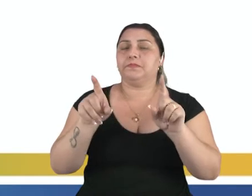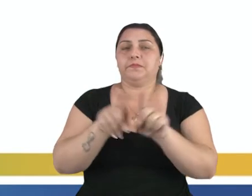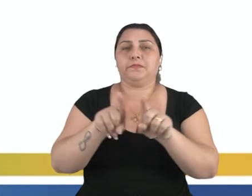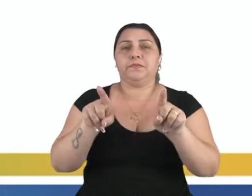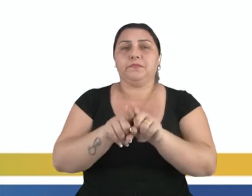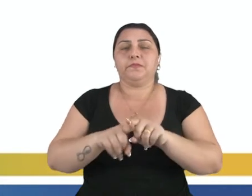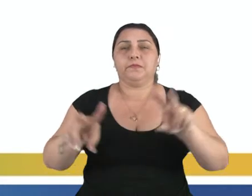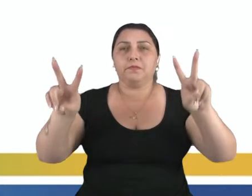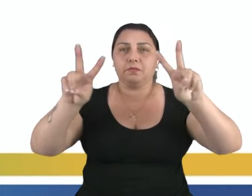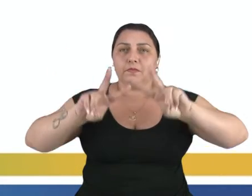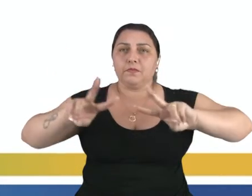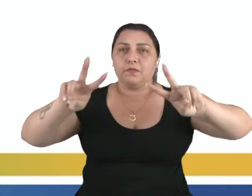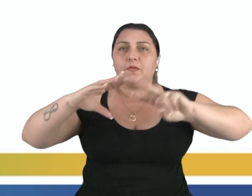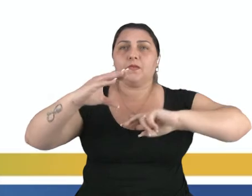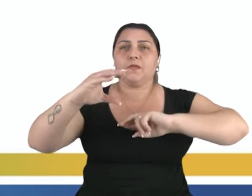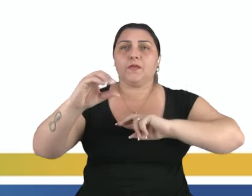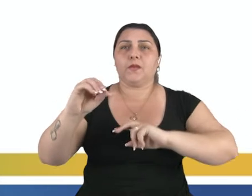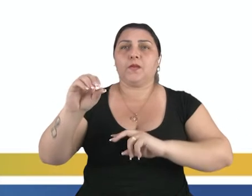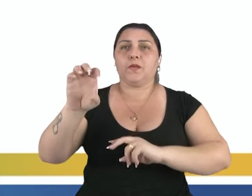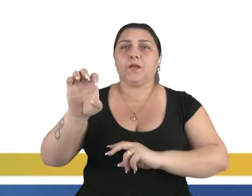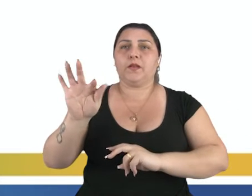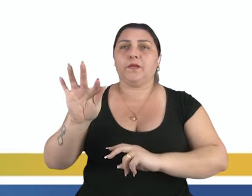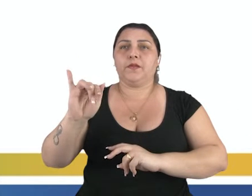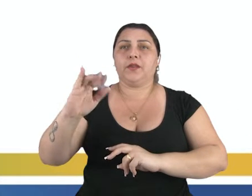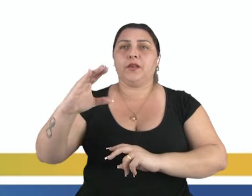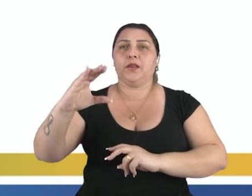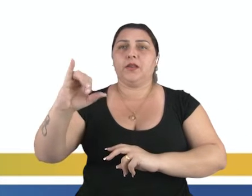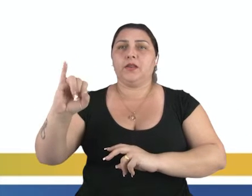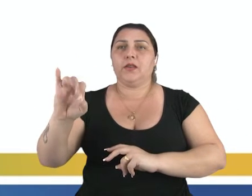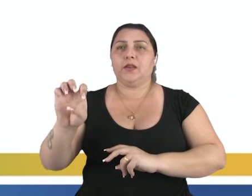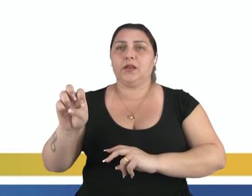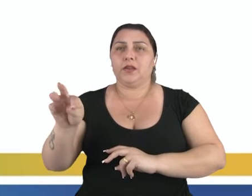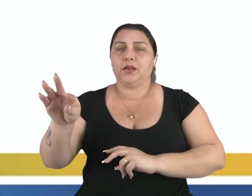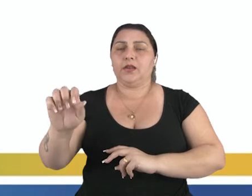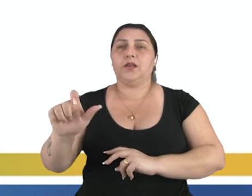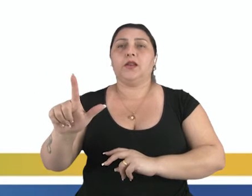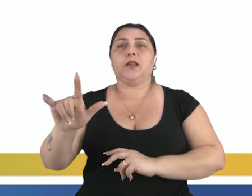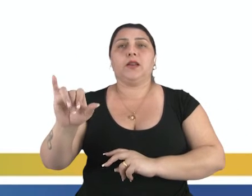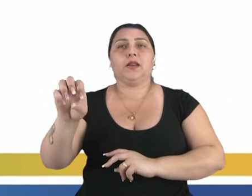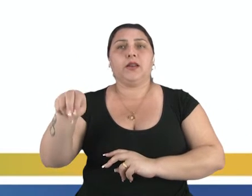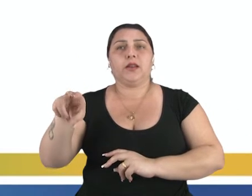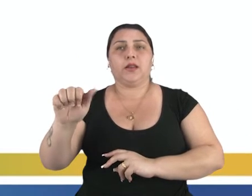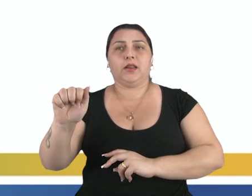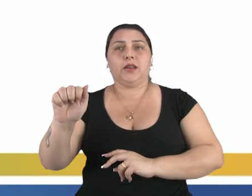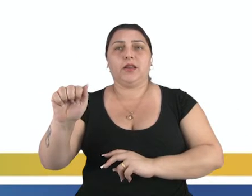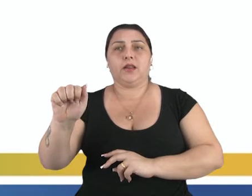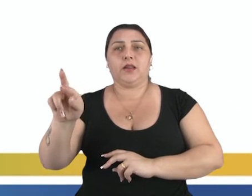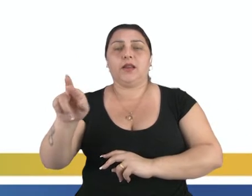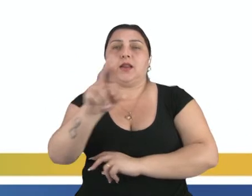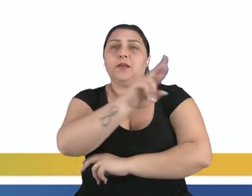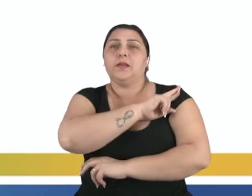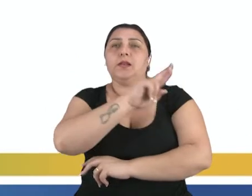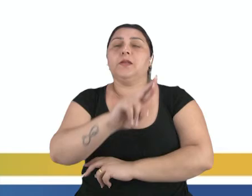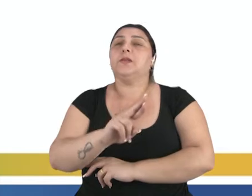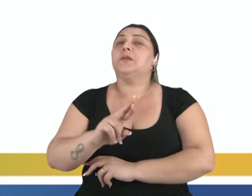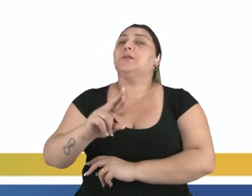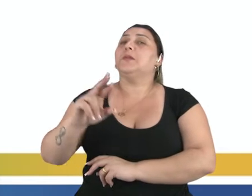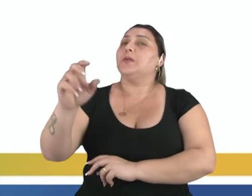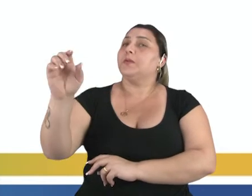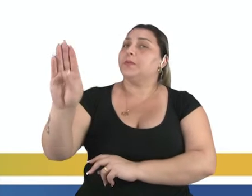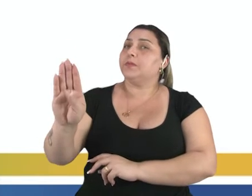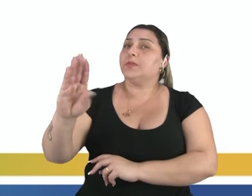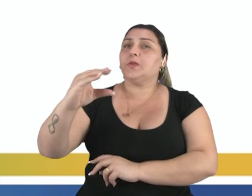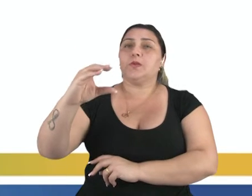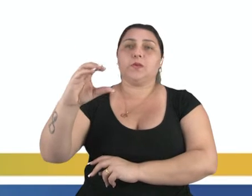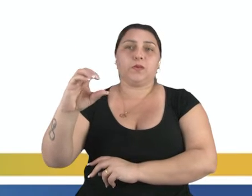é representado pelo coeficiente b. Ele vai indicar na função afim onde a